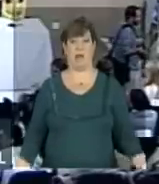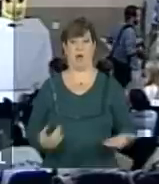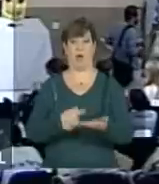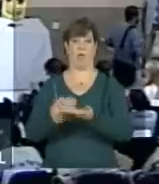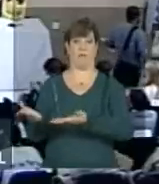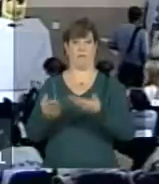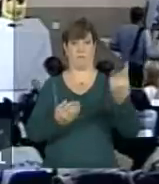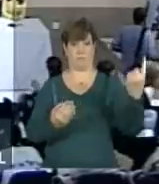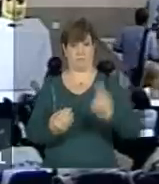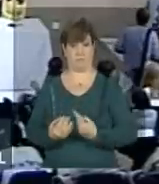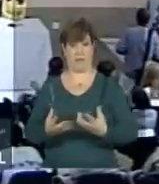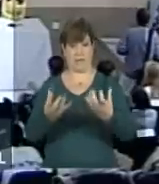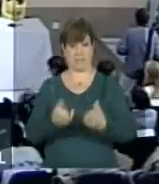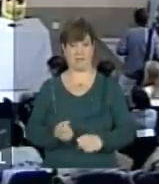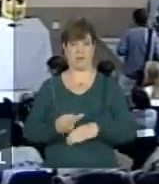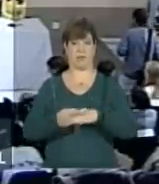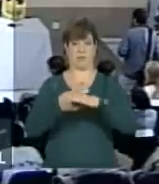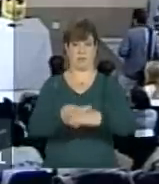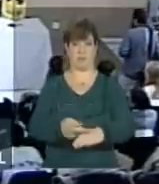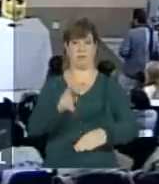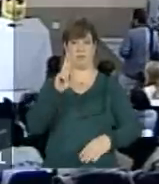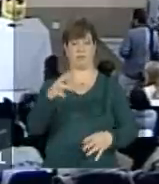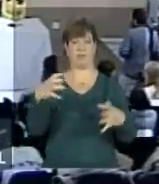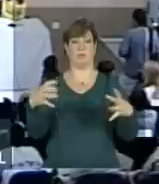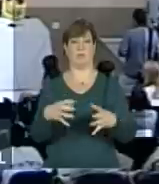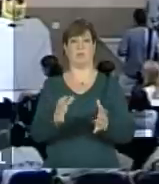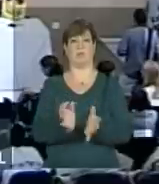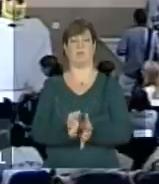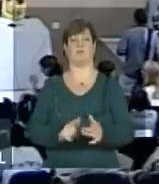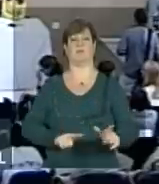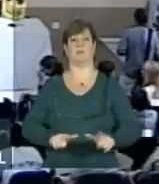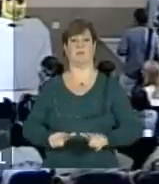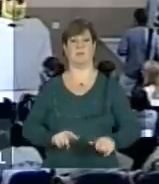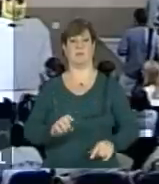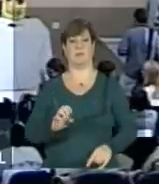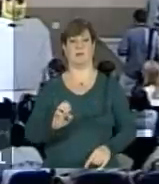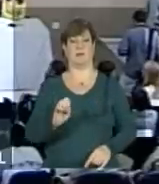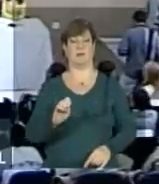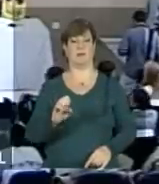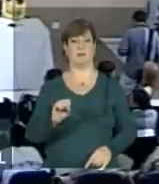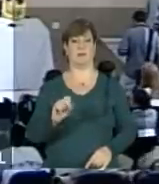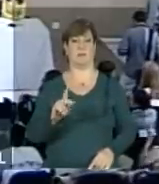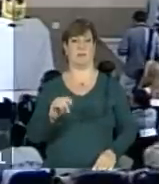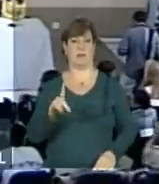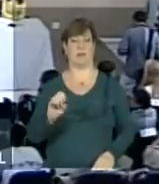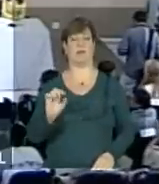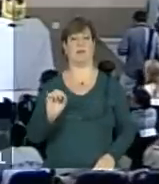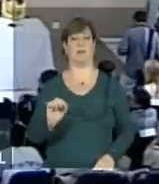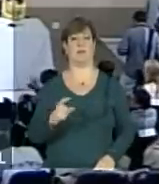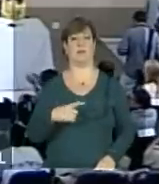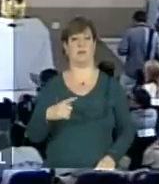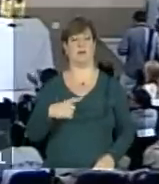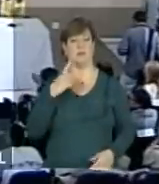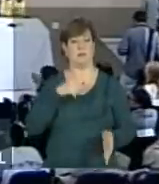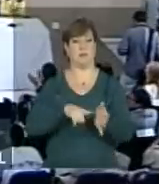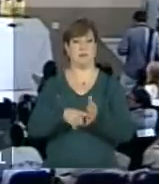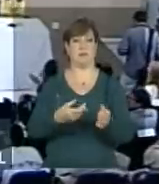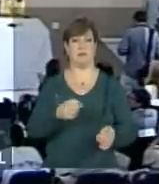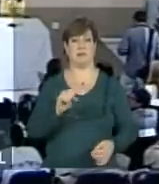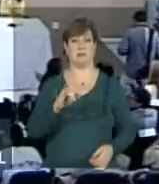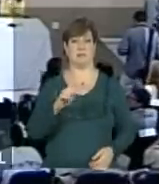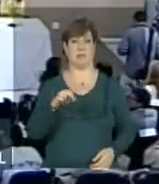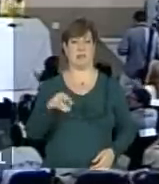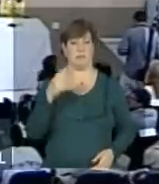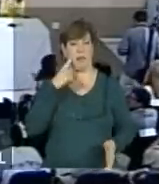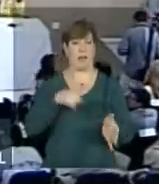Convidamos a receber o troféu de terceiro lugar o representante da iniciativa Spade Pro, Sistema de Prospecção e Análise de Desvios em